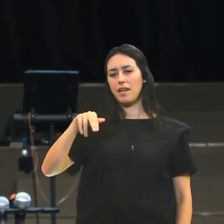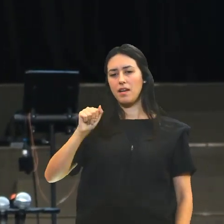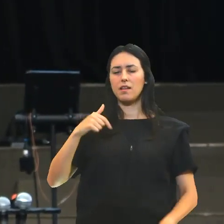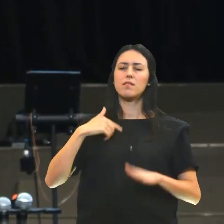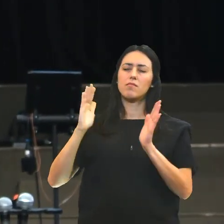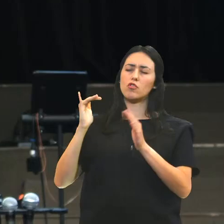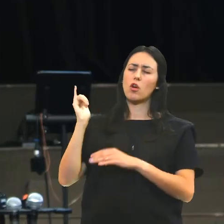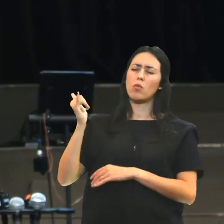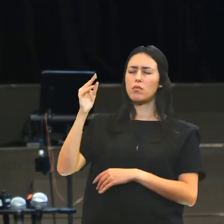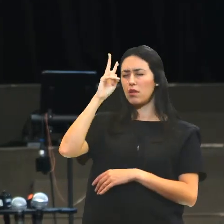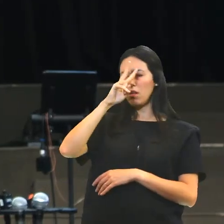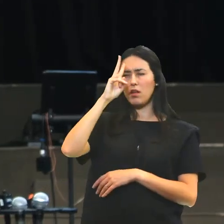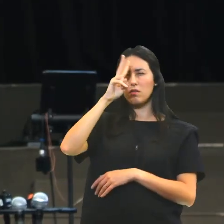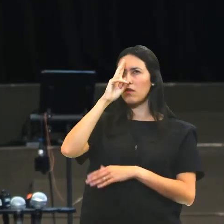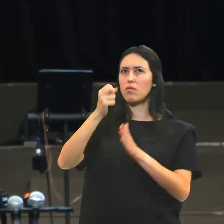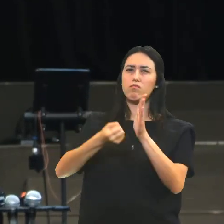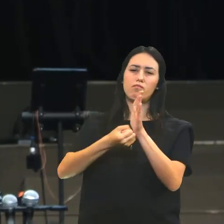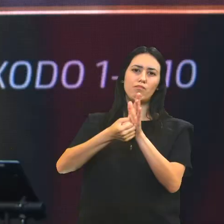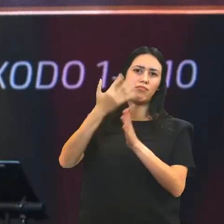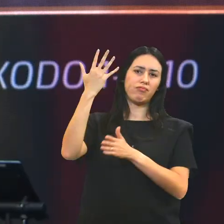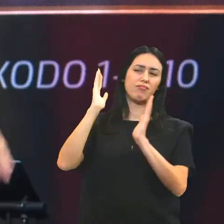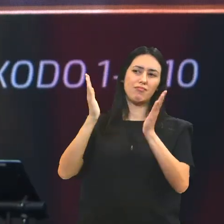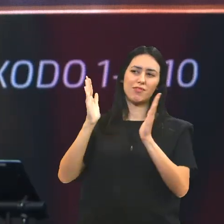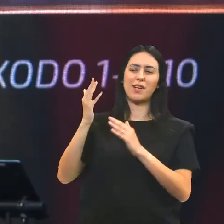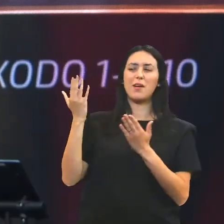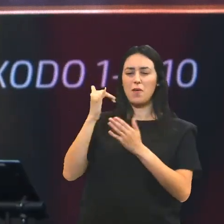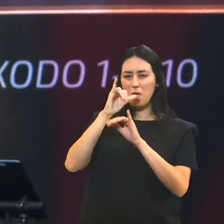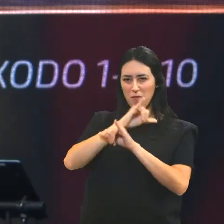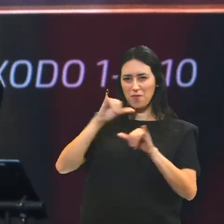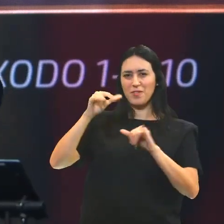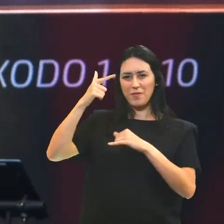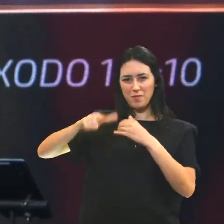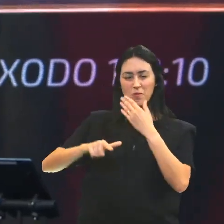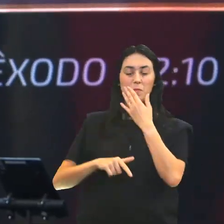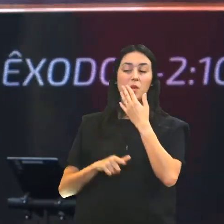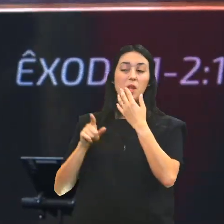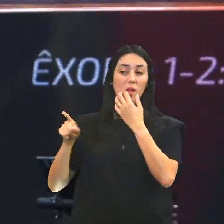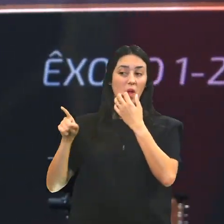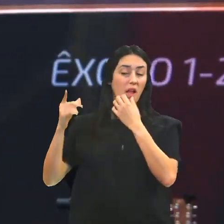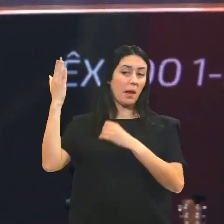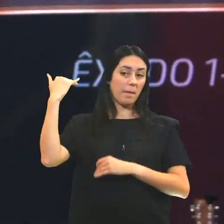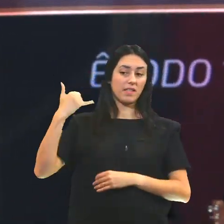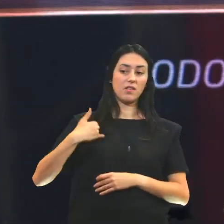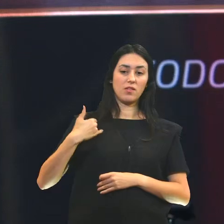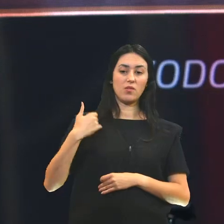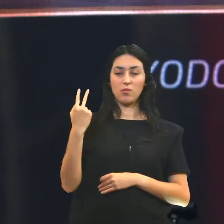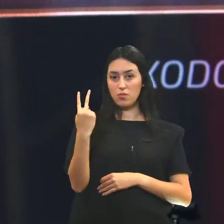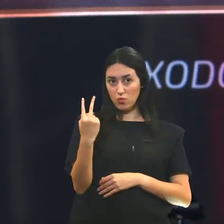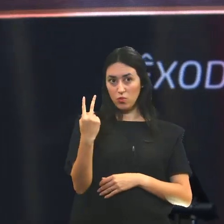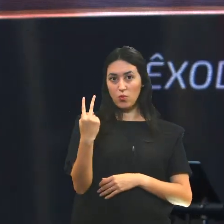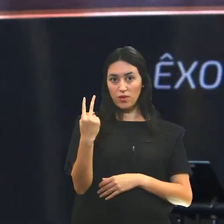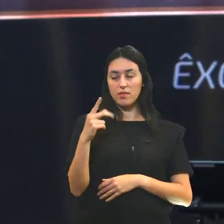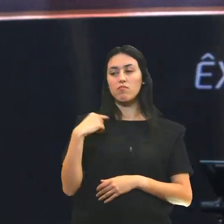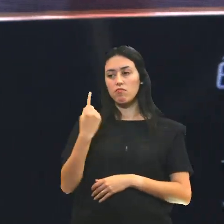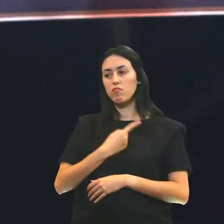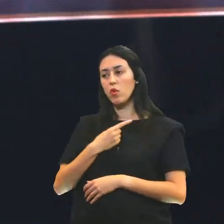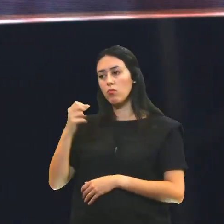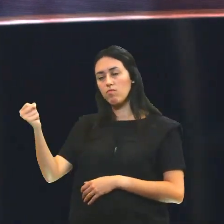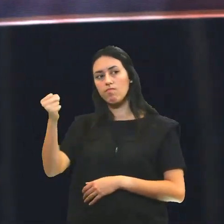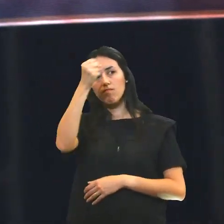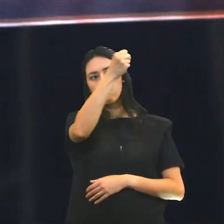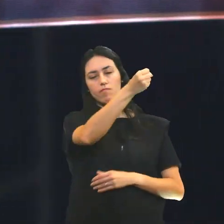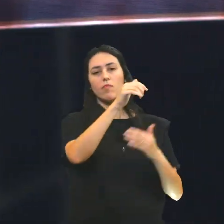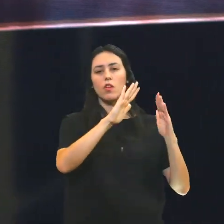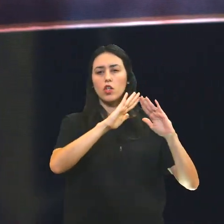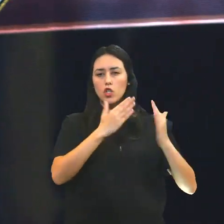20 vezes, 20 milhões de vezes, mas vamos lá, vamos contar mais uma. Ela com 2 anos de idade, a gente colocou na escolinha. E aí